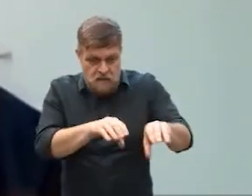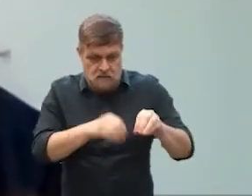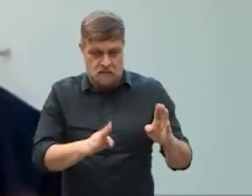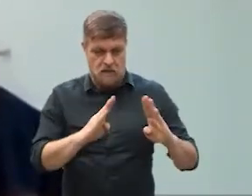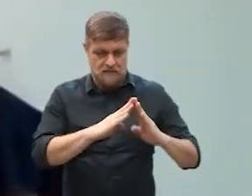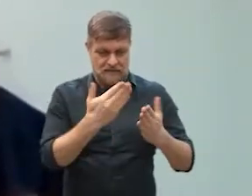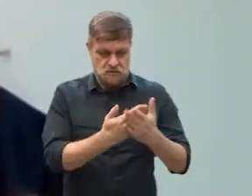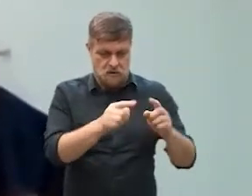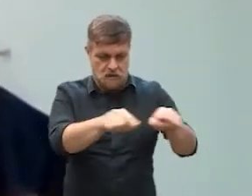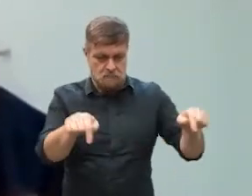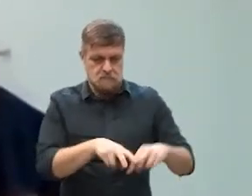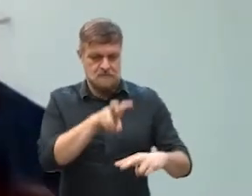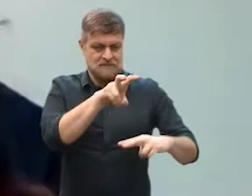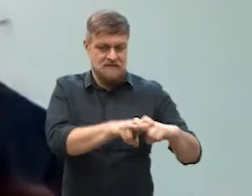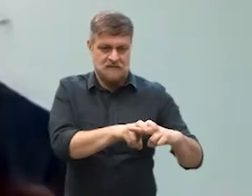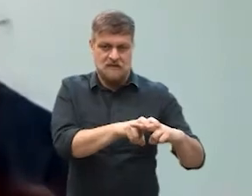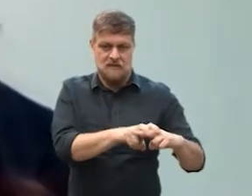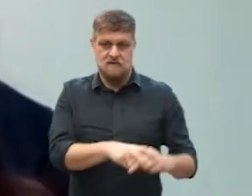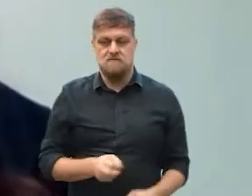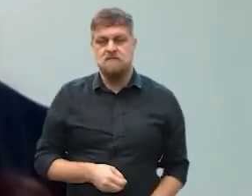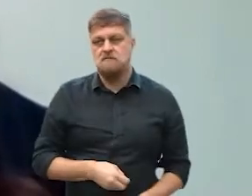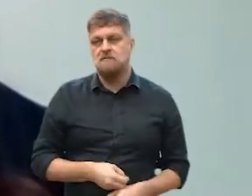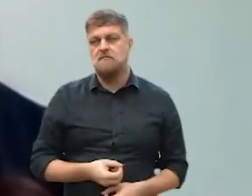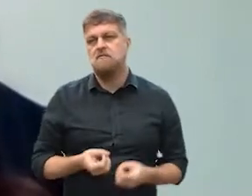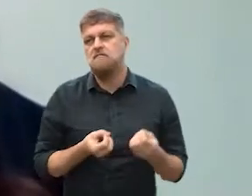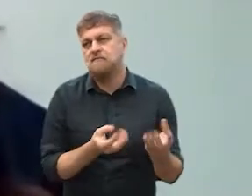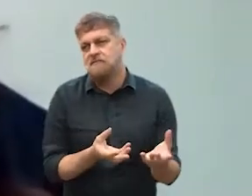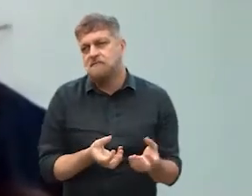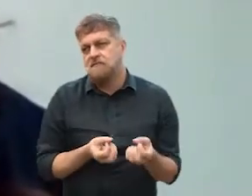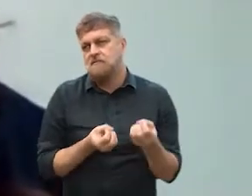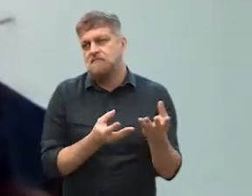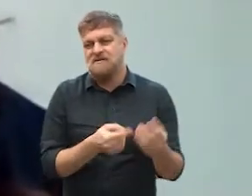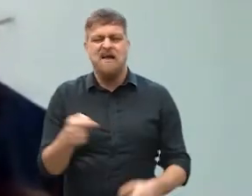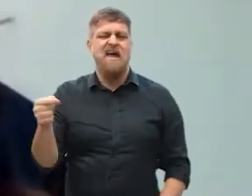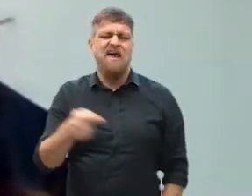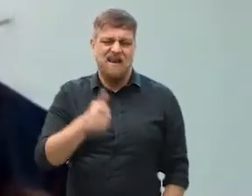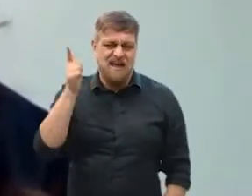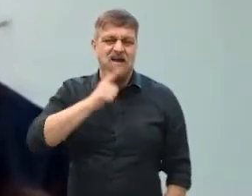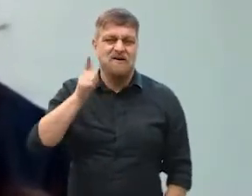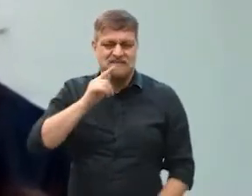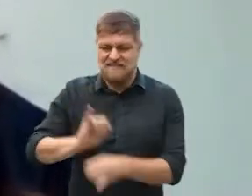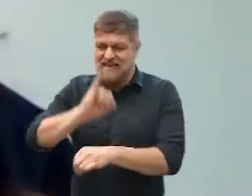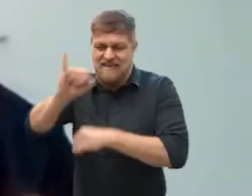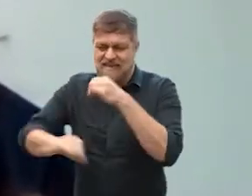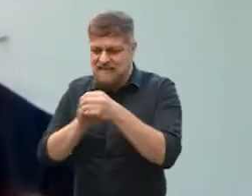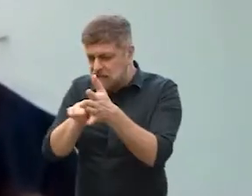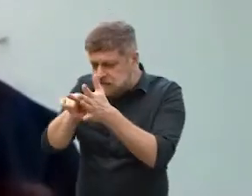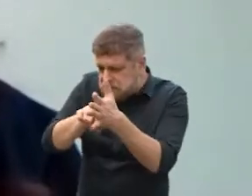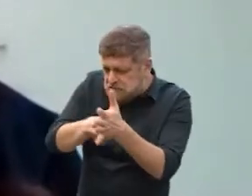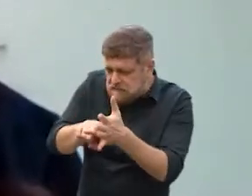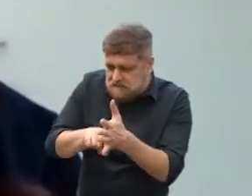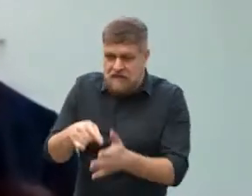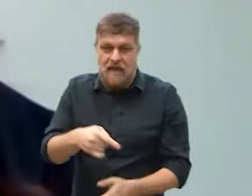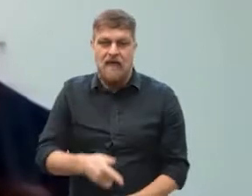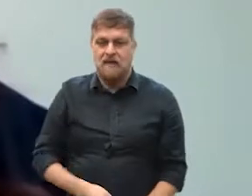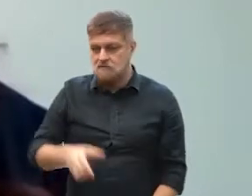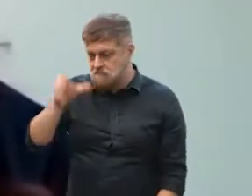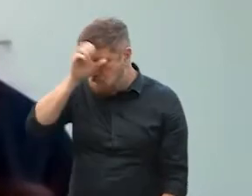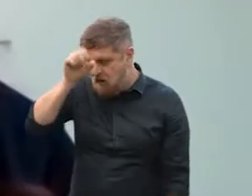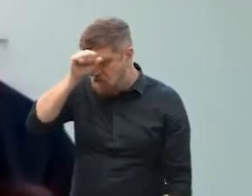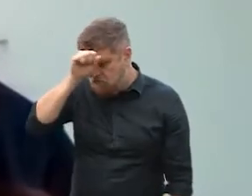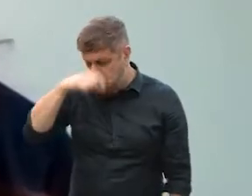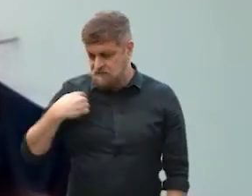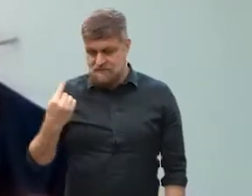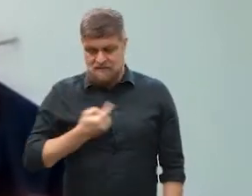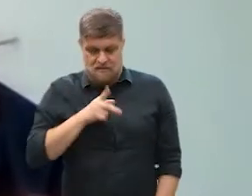aula, engajada, se você está só dando para ele informação que é algo que ela consegue, essa pessoa consegue alcançar por outros meios? Então, você não está